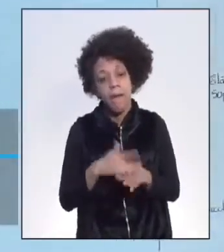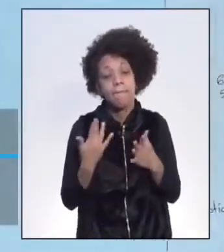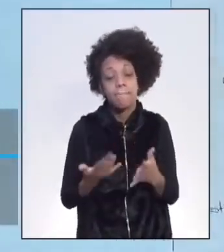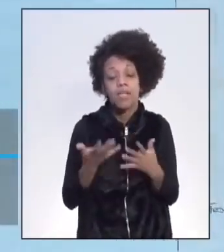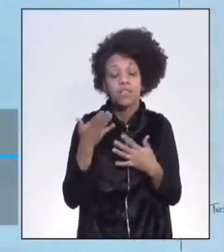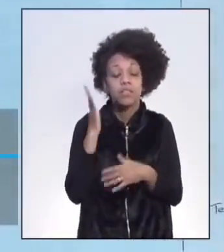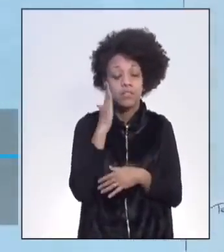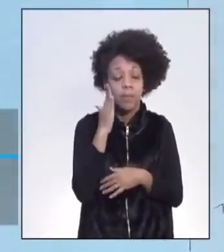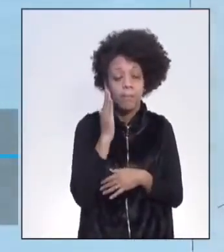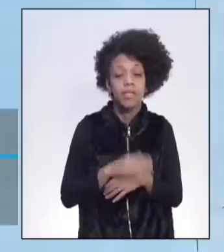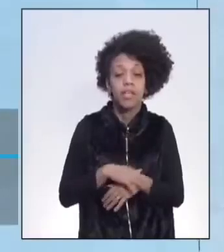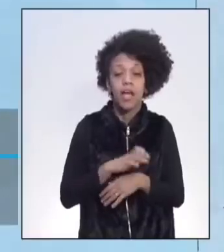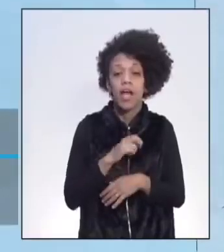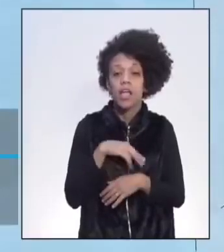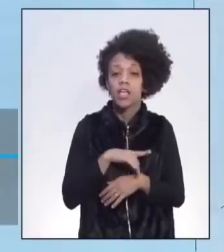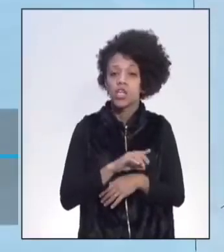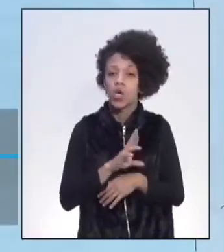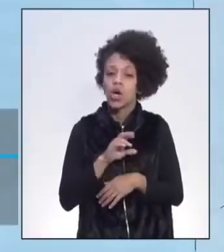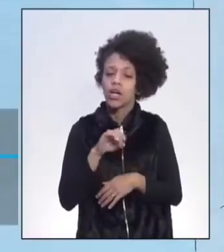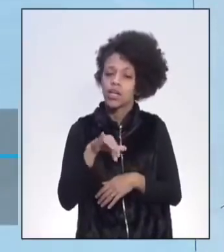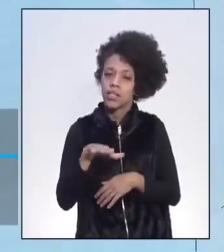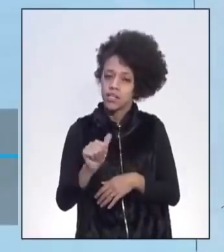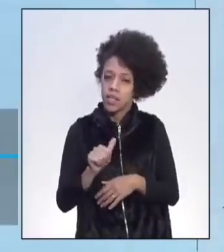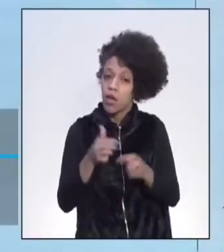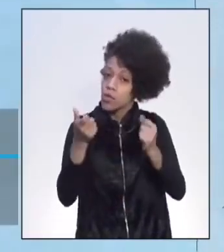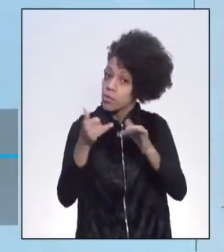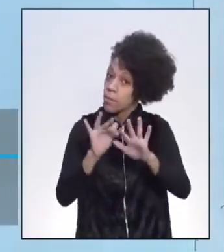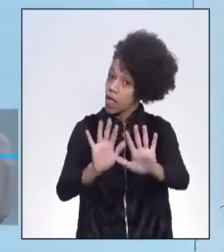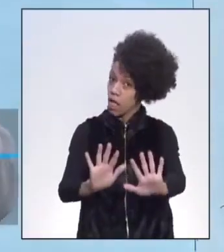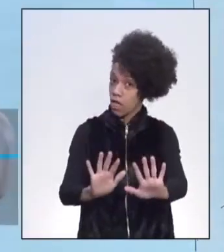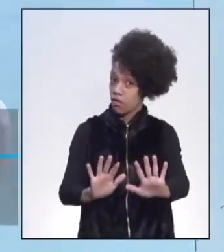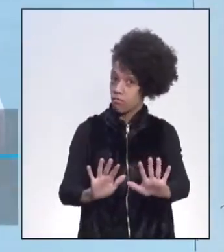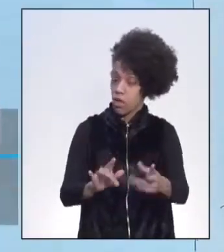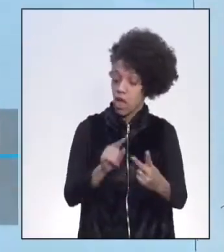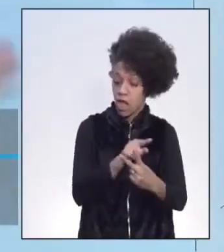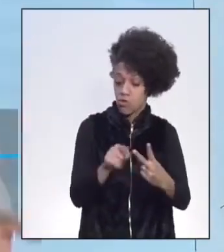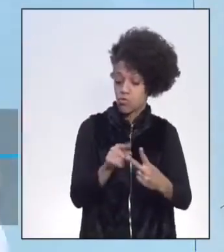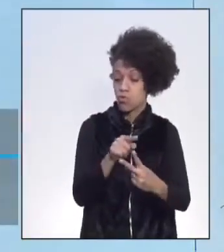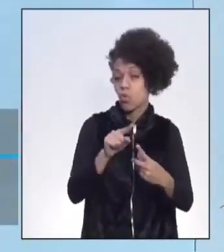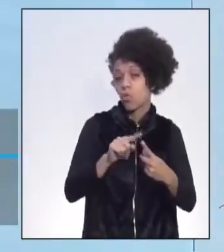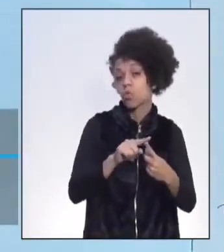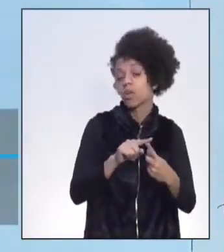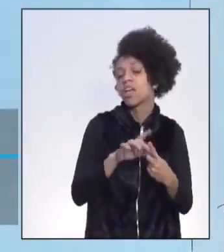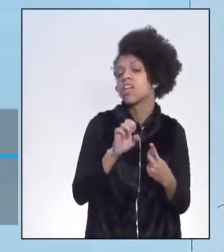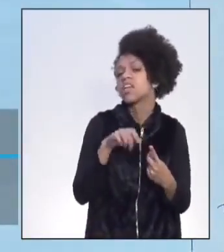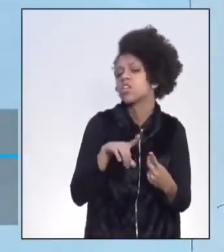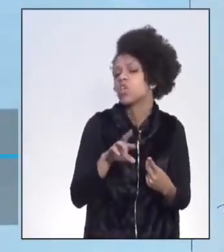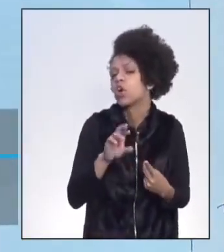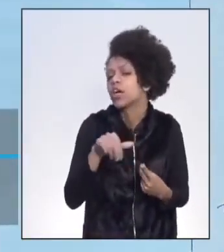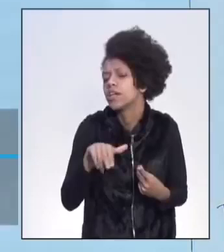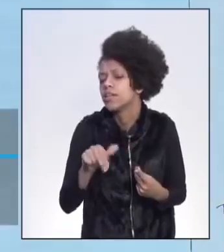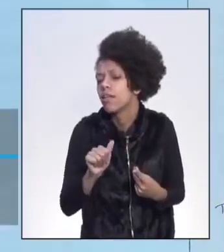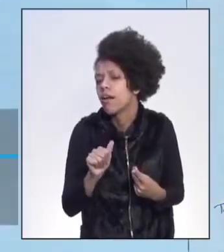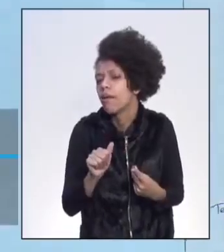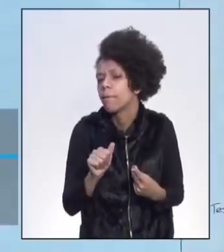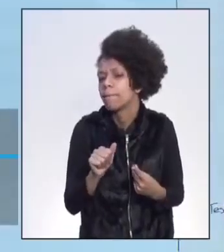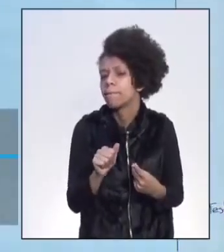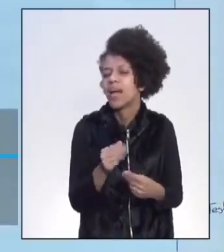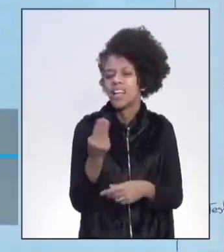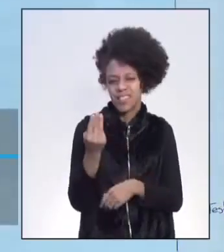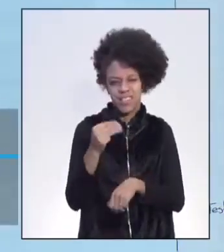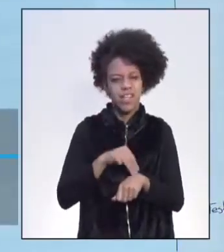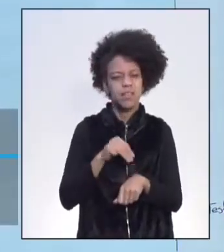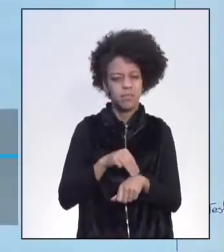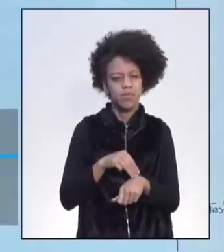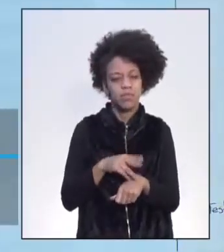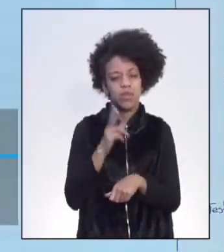da endócrina. Então eu quero, expliquei. Tá? O que é uma glândula endócrina mesmo? Acho que 3 minutinhos aí